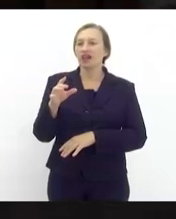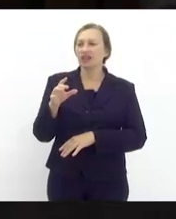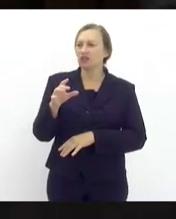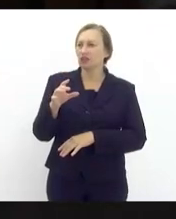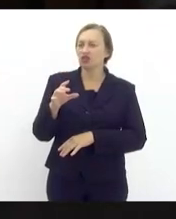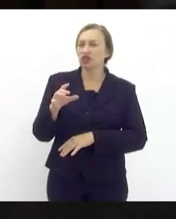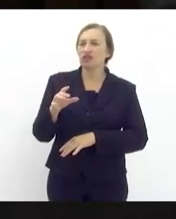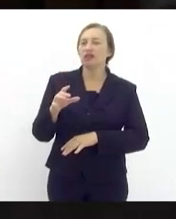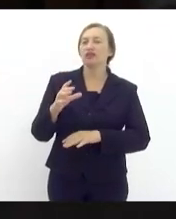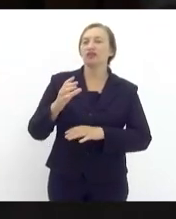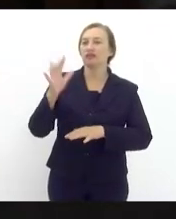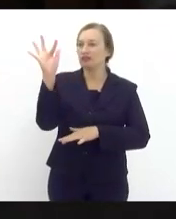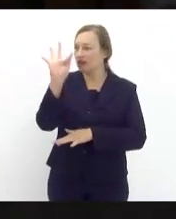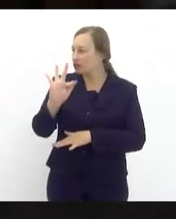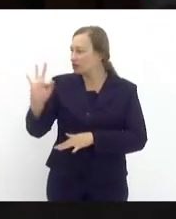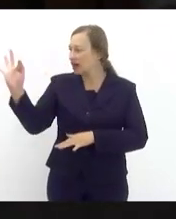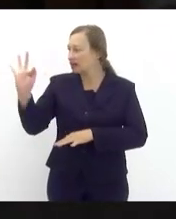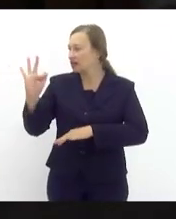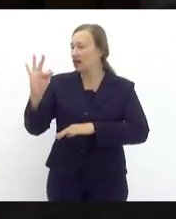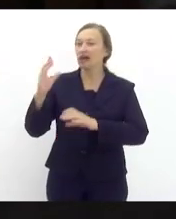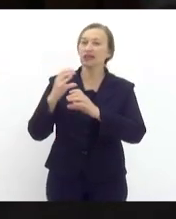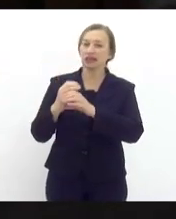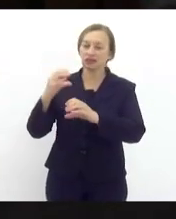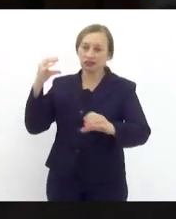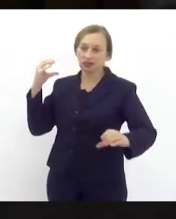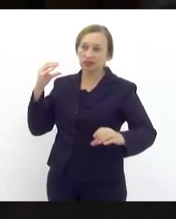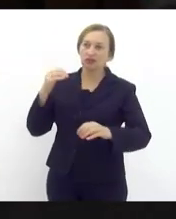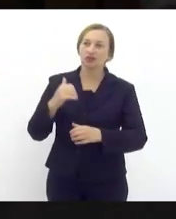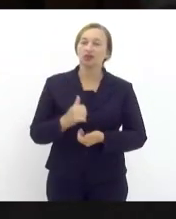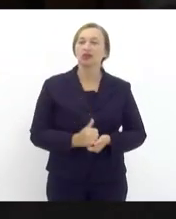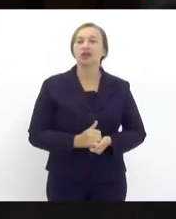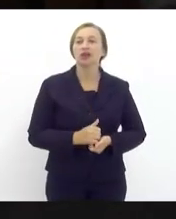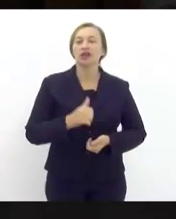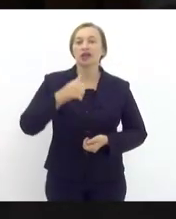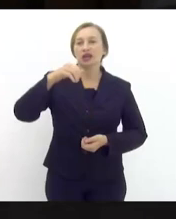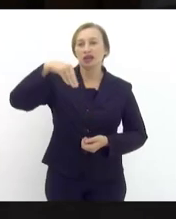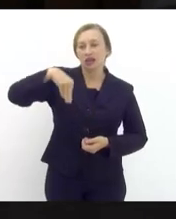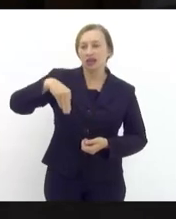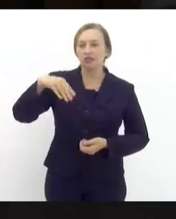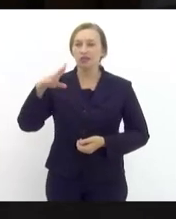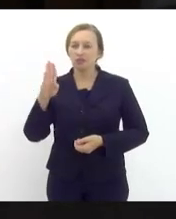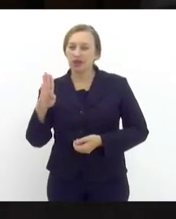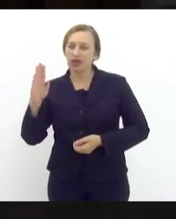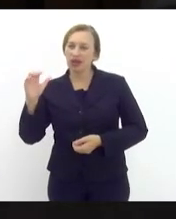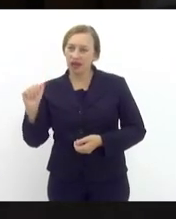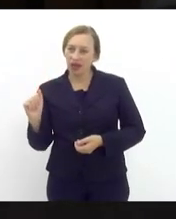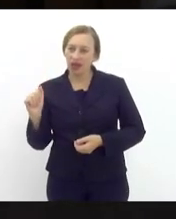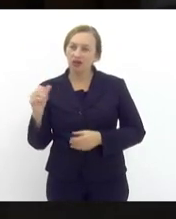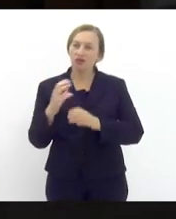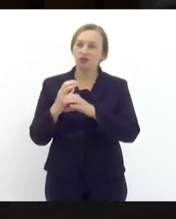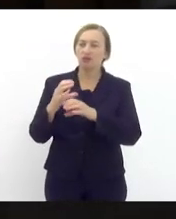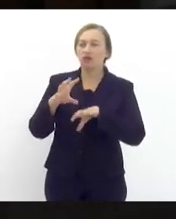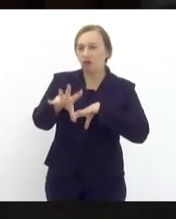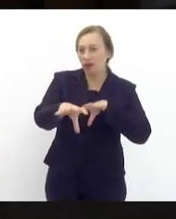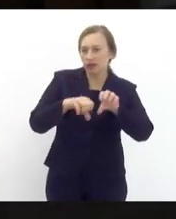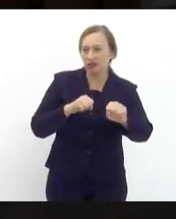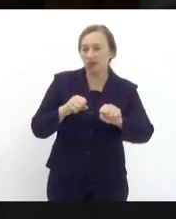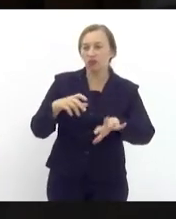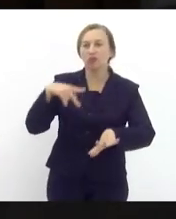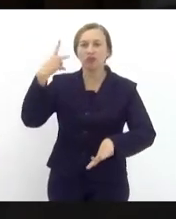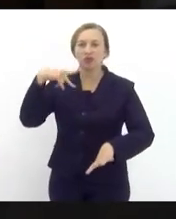em 2010 concluiu a MBA informação política e processo